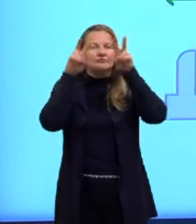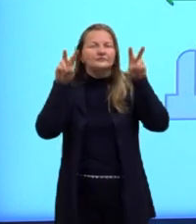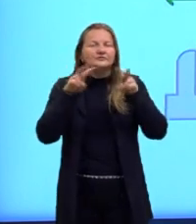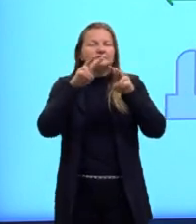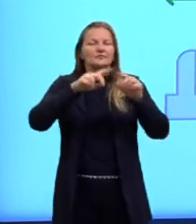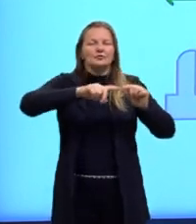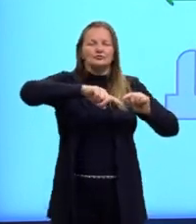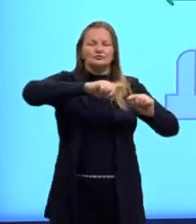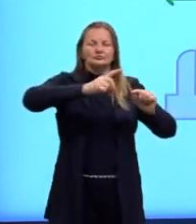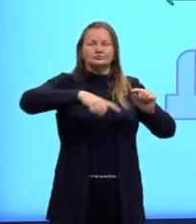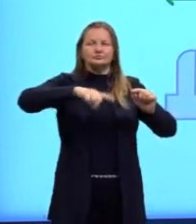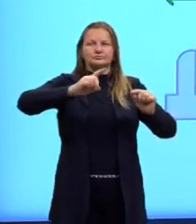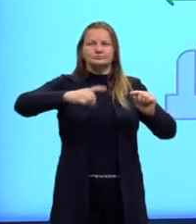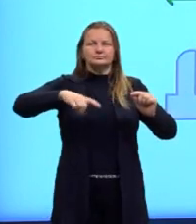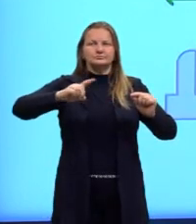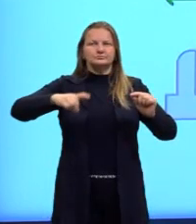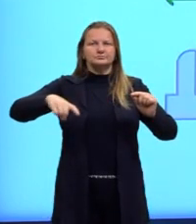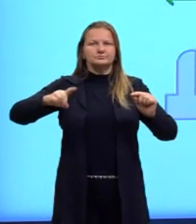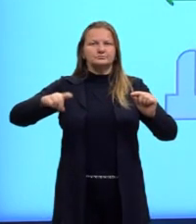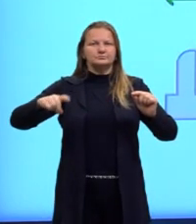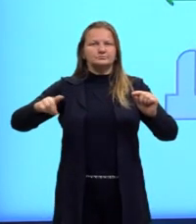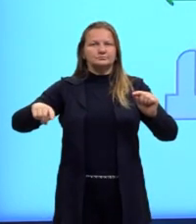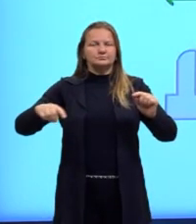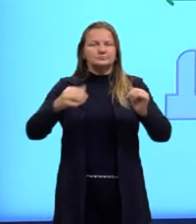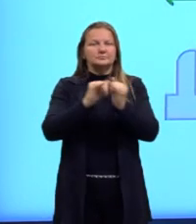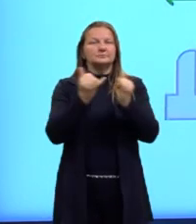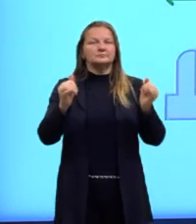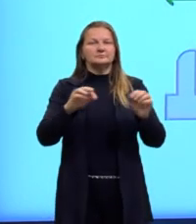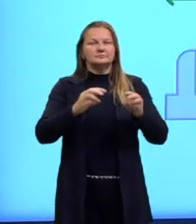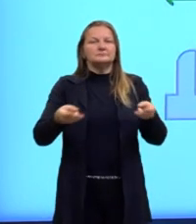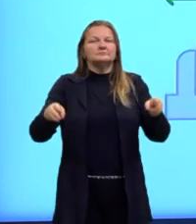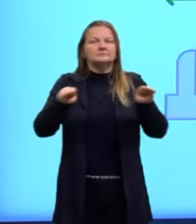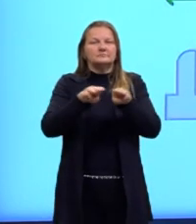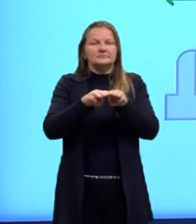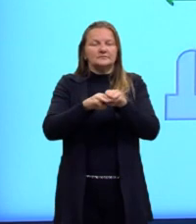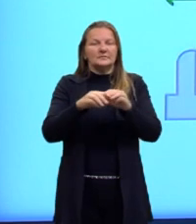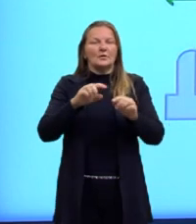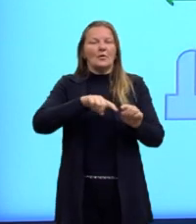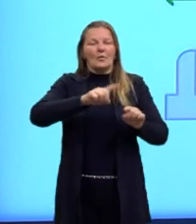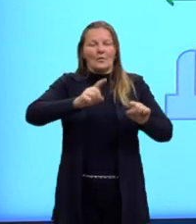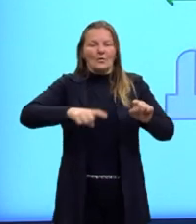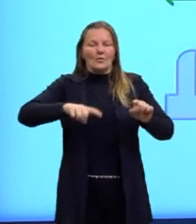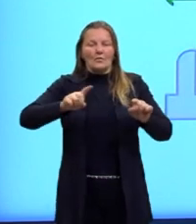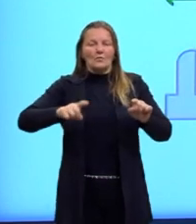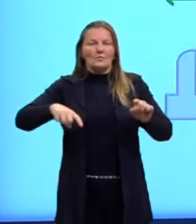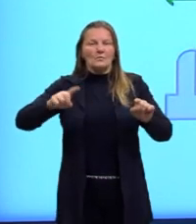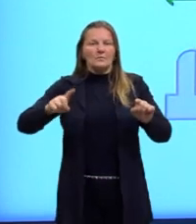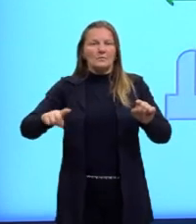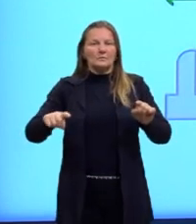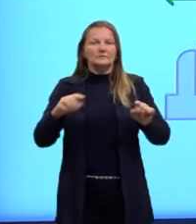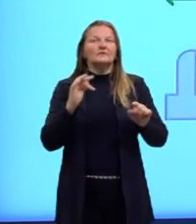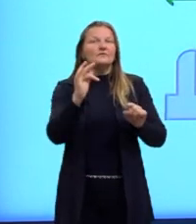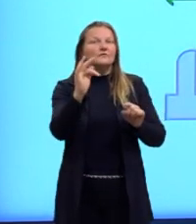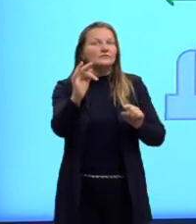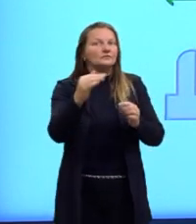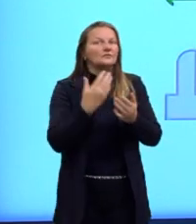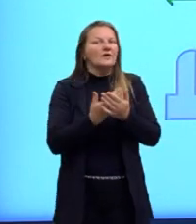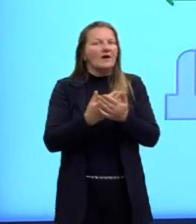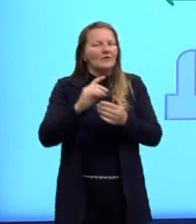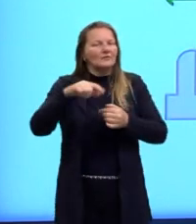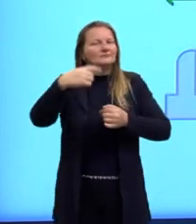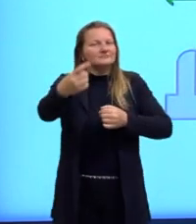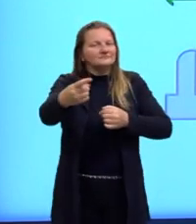ondas eletromagnéticas. A gente ainda não falou sobre ondas especificamente, né? Já é a nossa